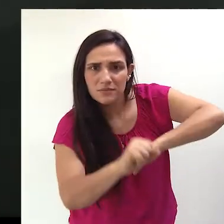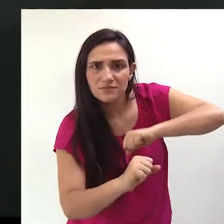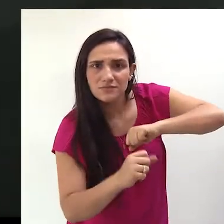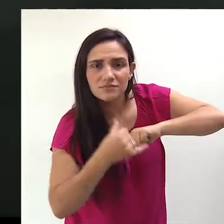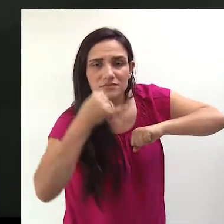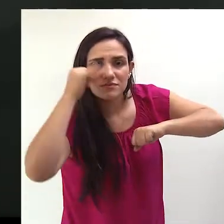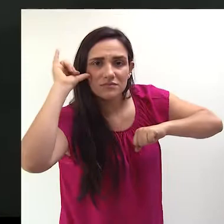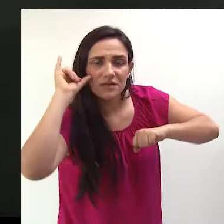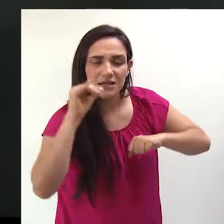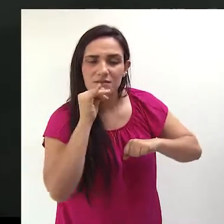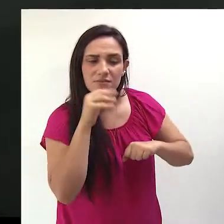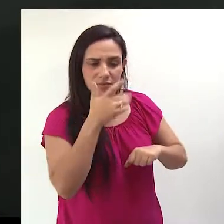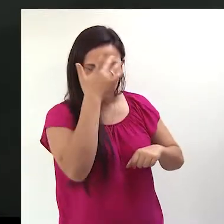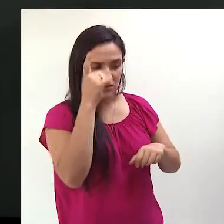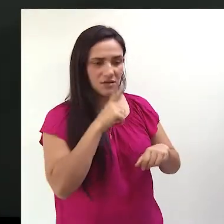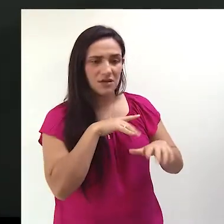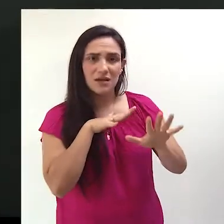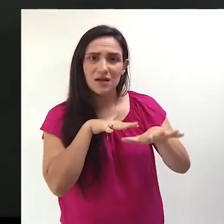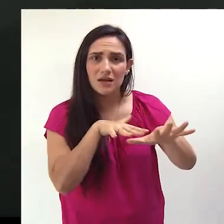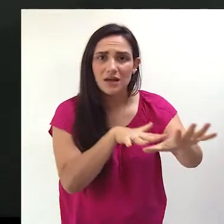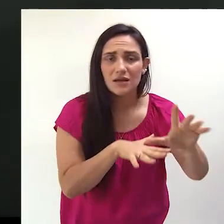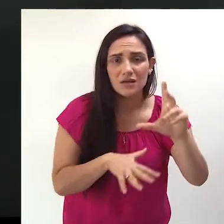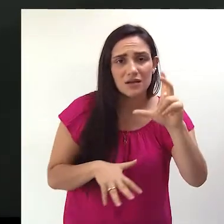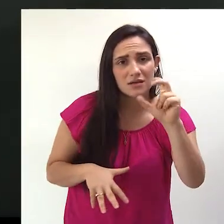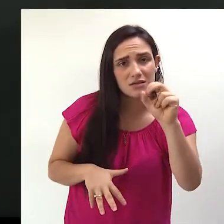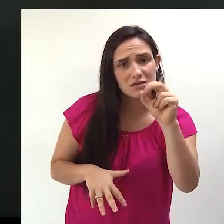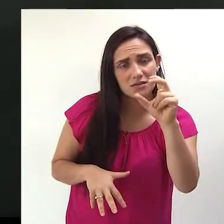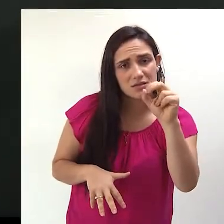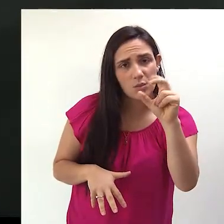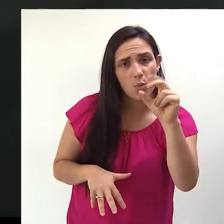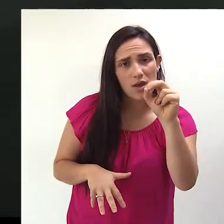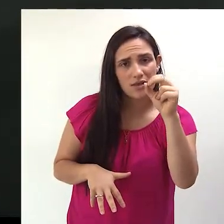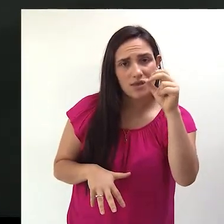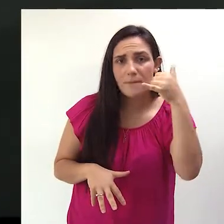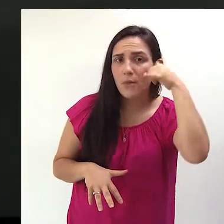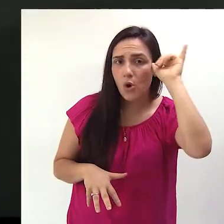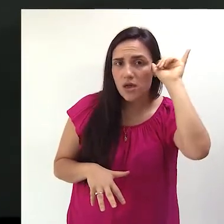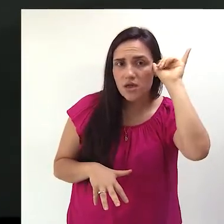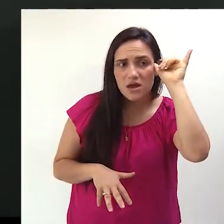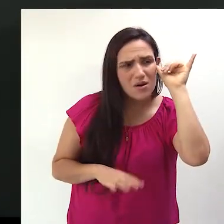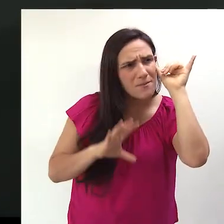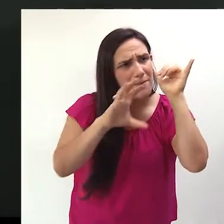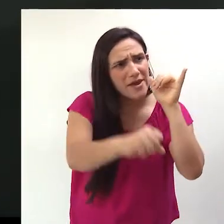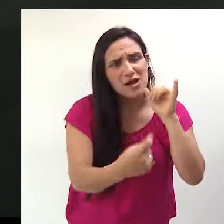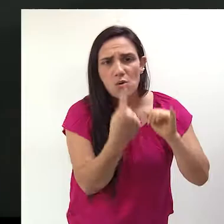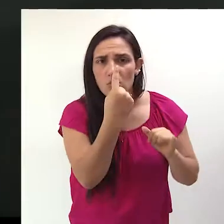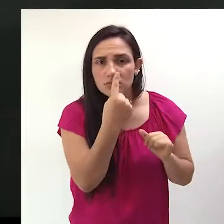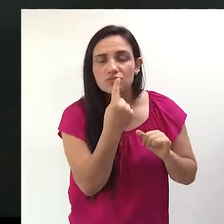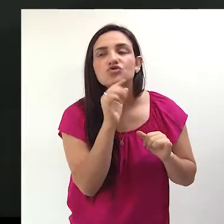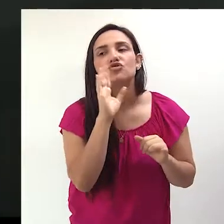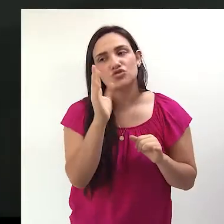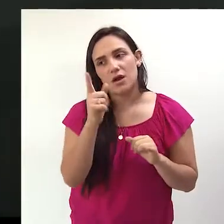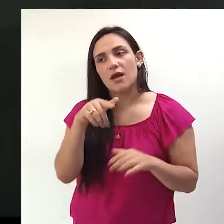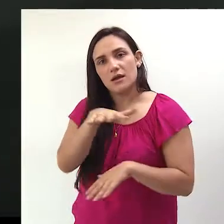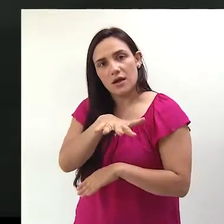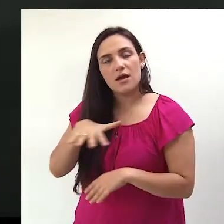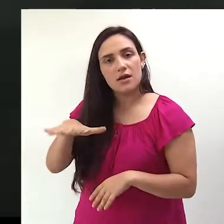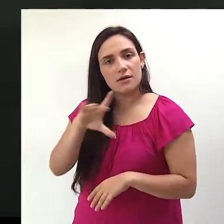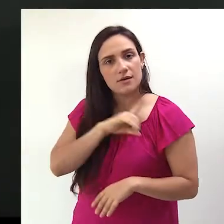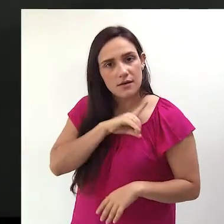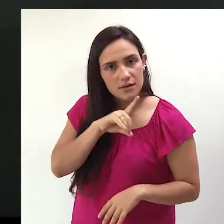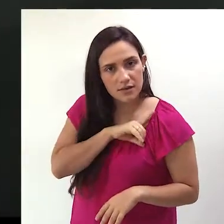rebanho acima de 50 cabeças de gado, passa a ser atribuição da Deleagro. E quando a gente falar